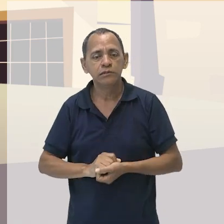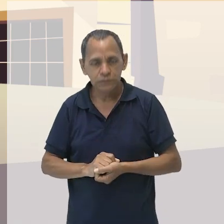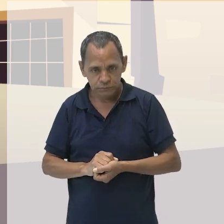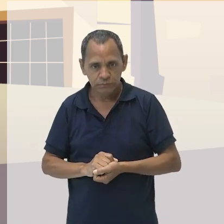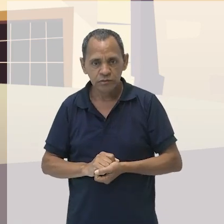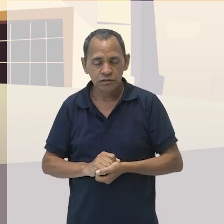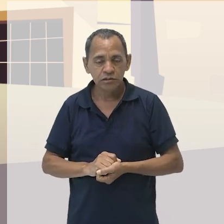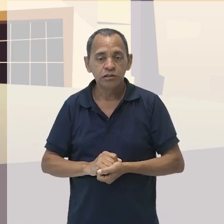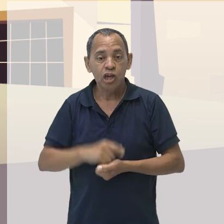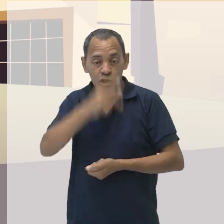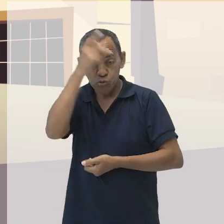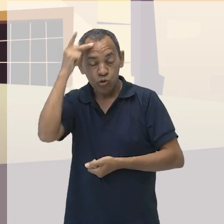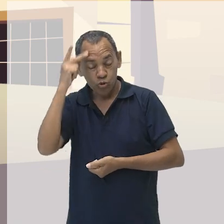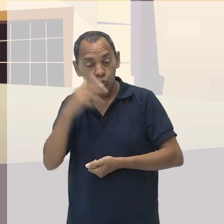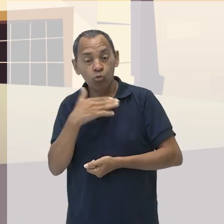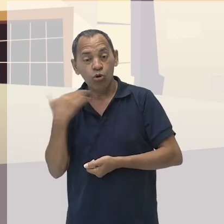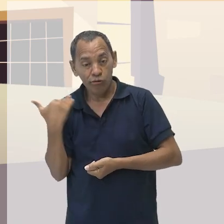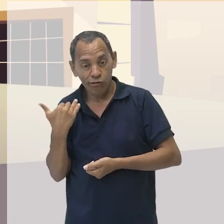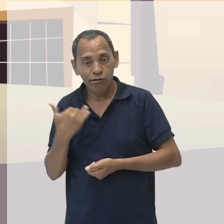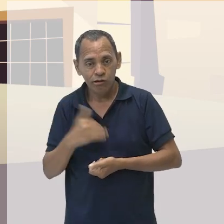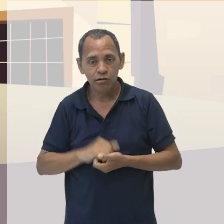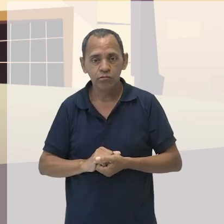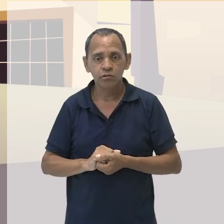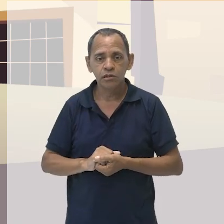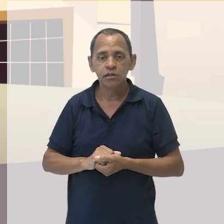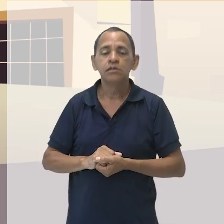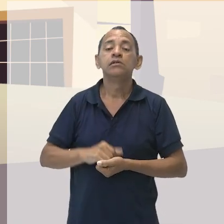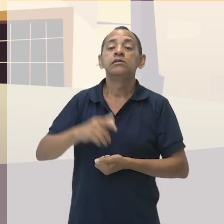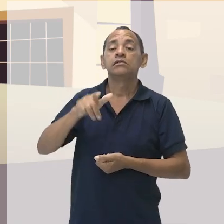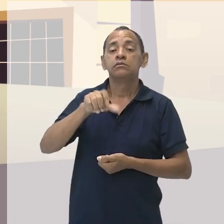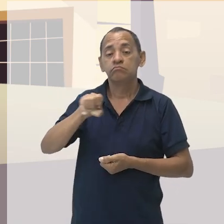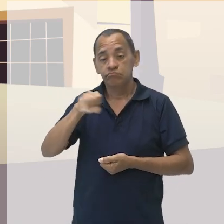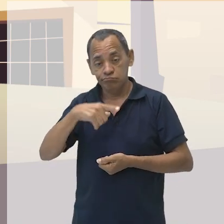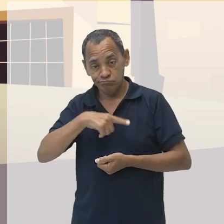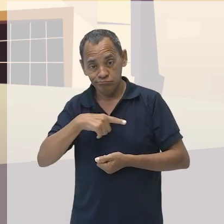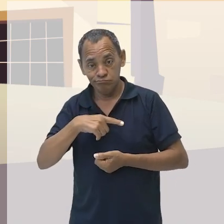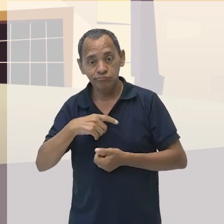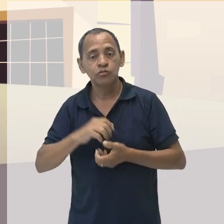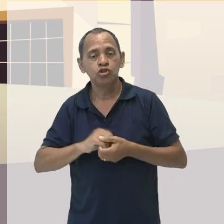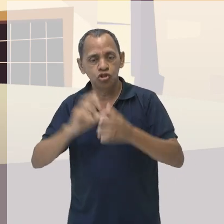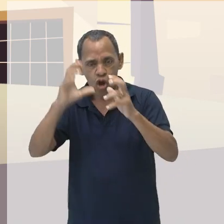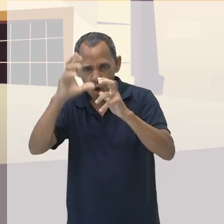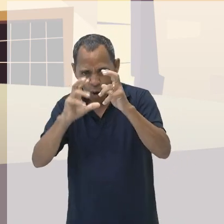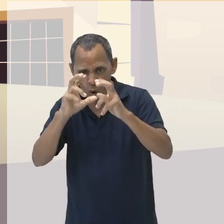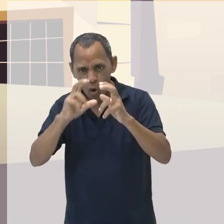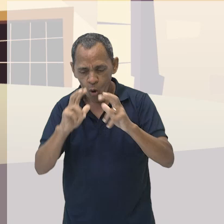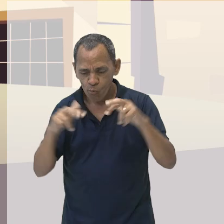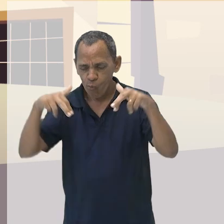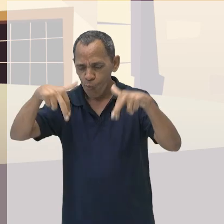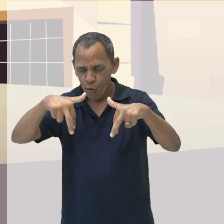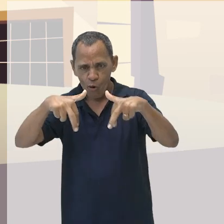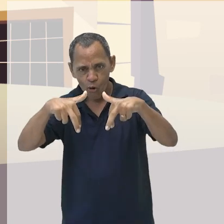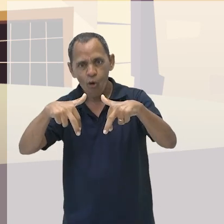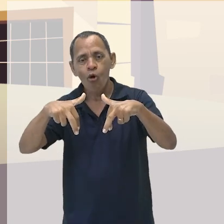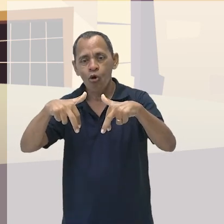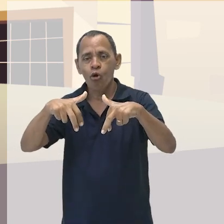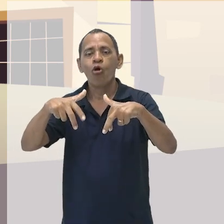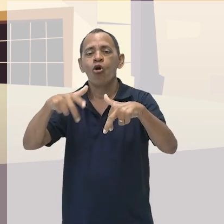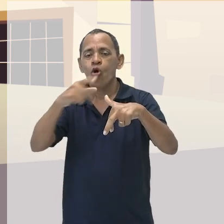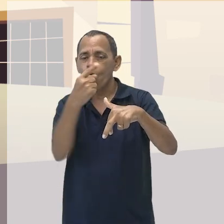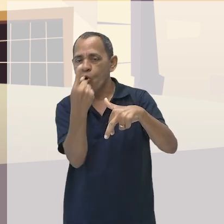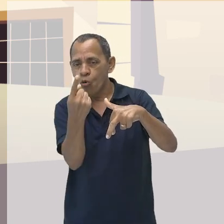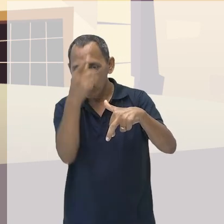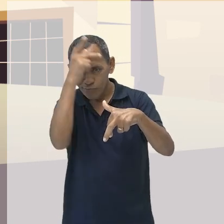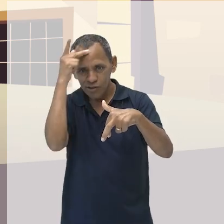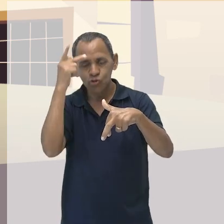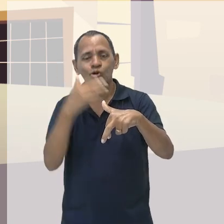cena, a luta só acabava, o combate só acabava quando um deles chegava a óbito, ou seja,